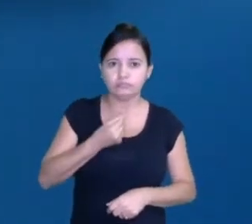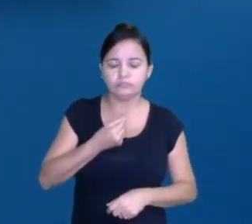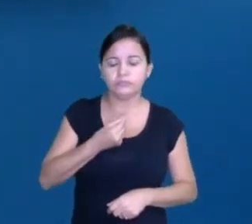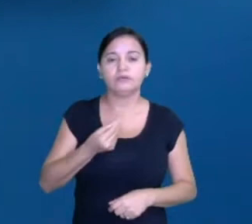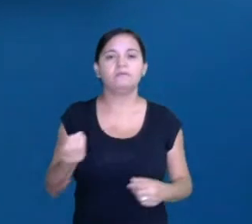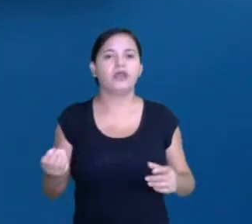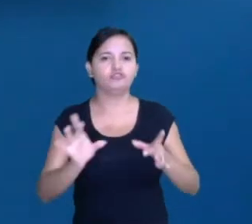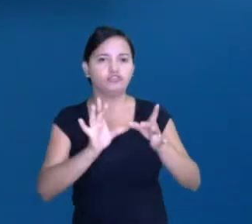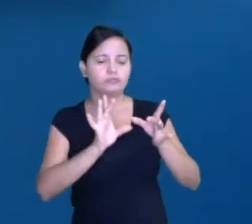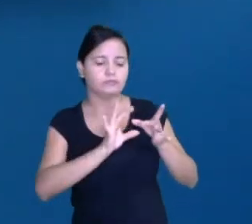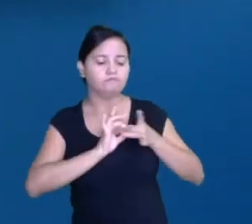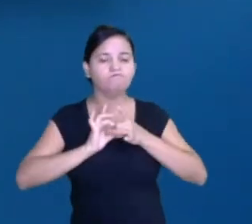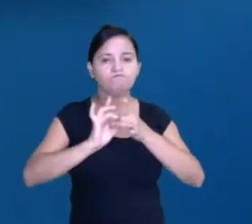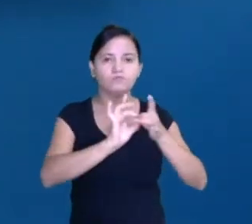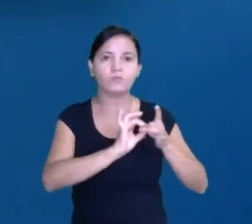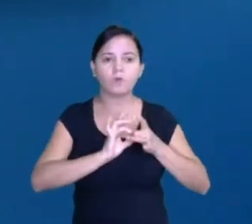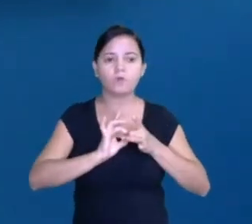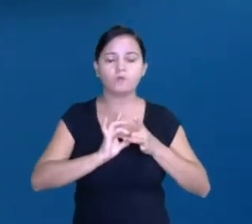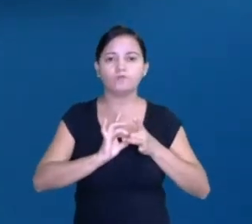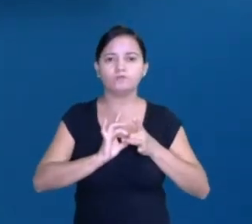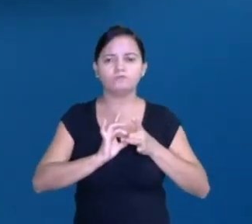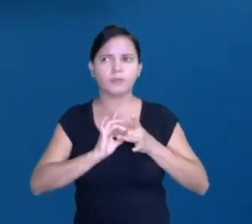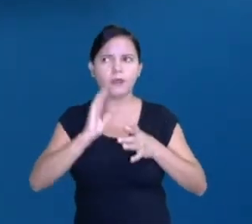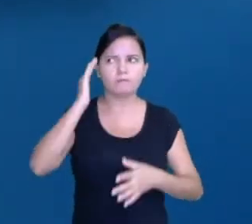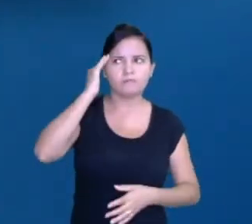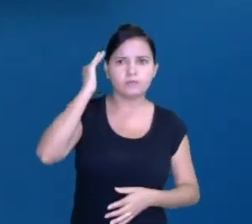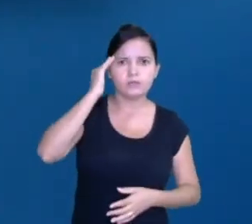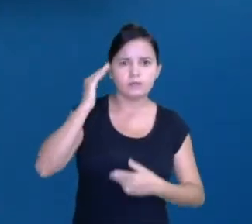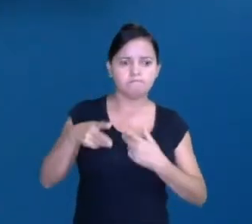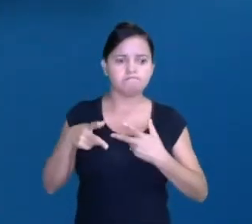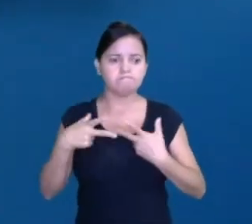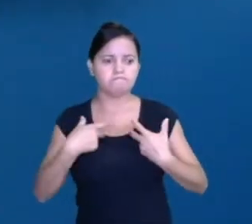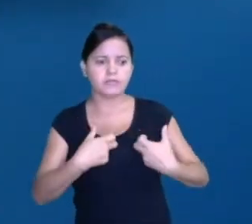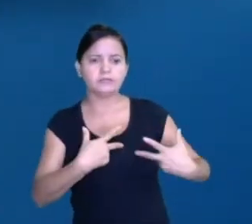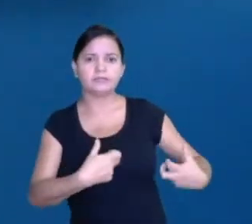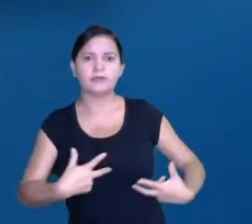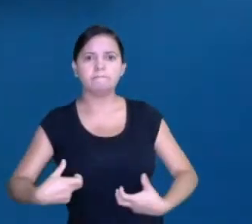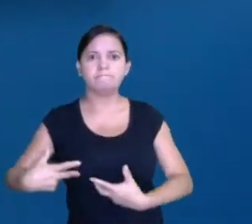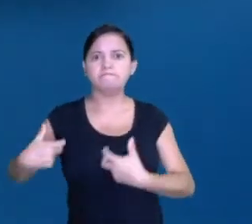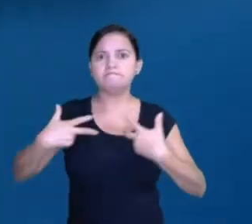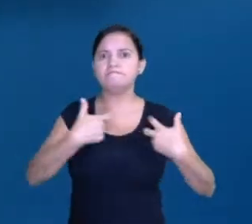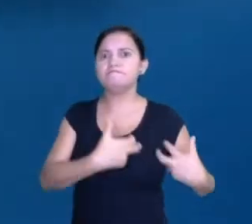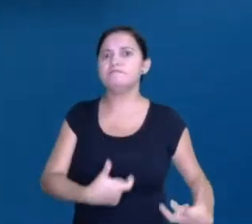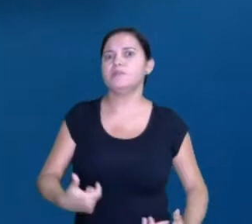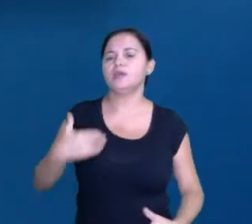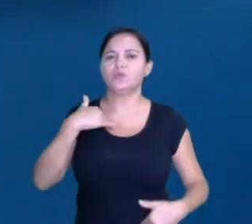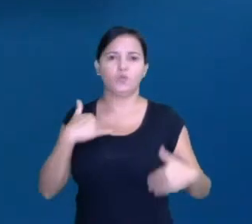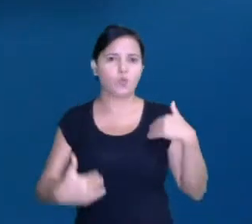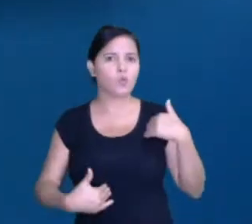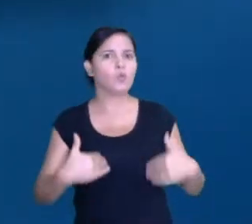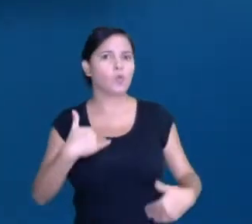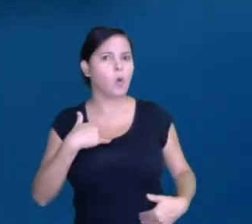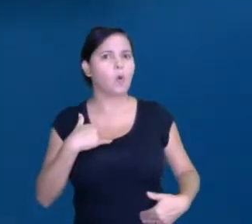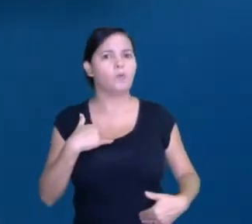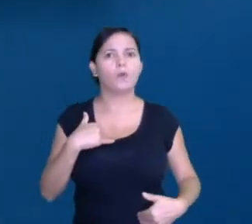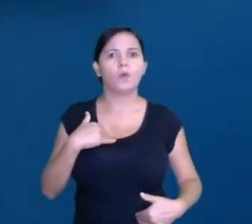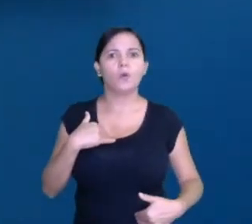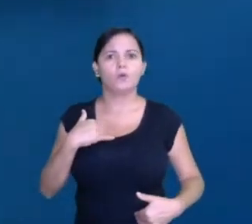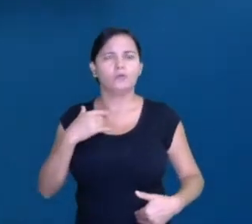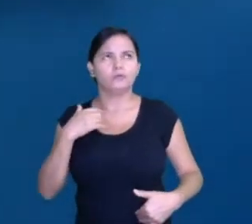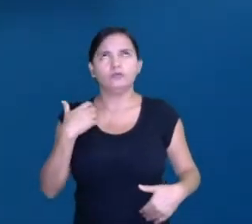gente conseguir perceber isso de forma clara, que a gente consiga demarcar isso de uma forma que gere em mim